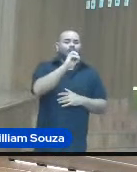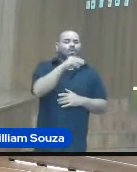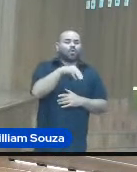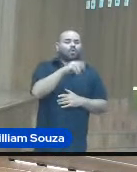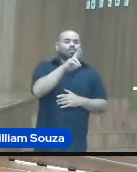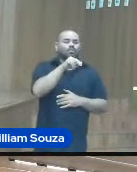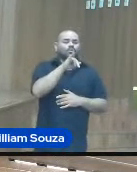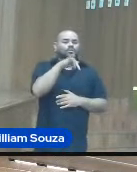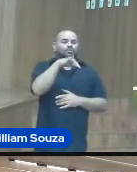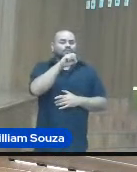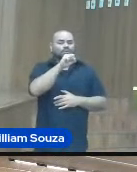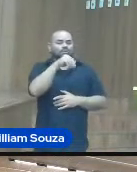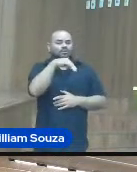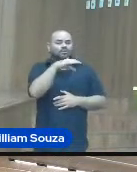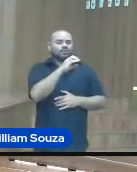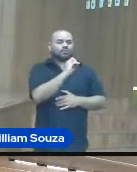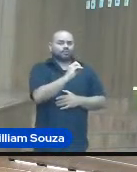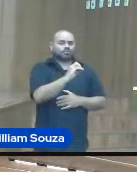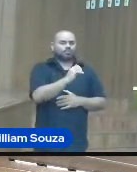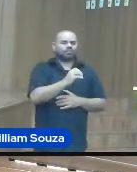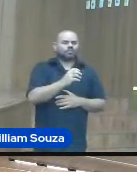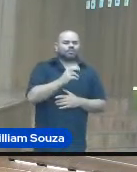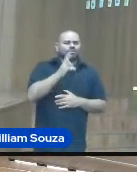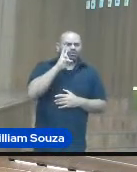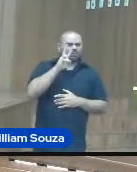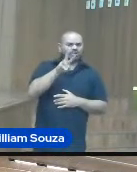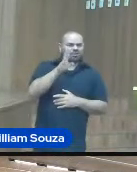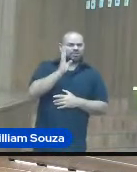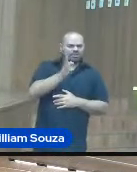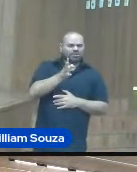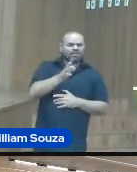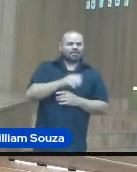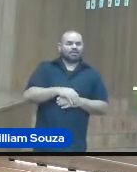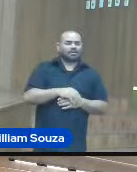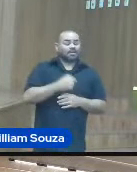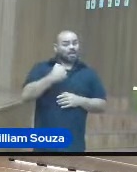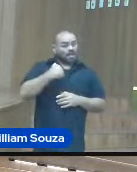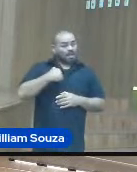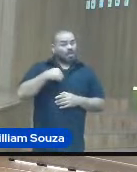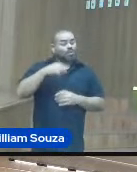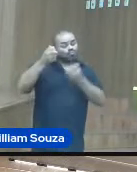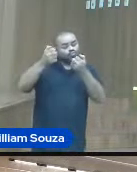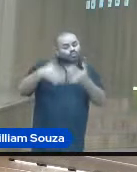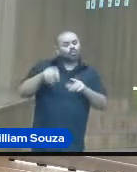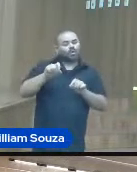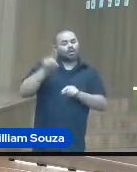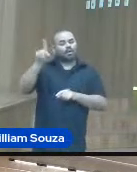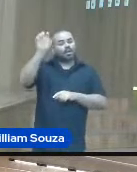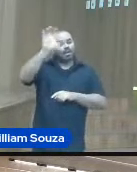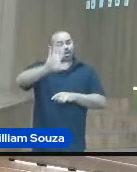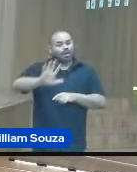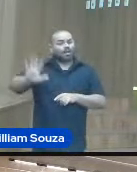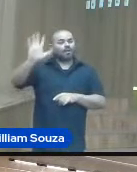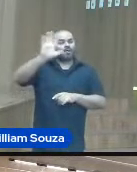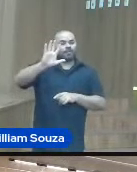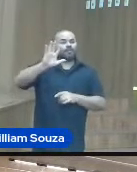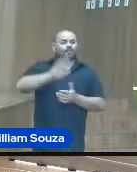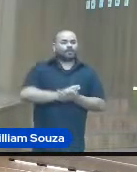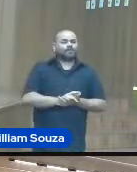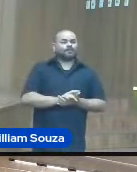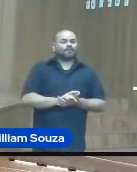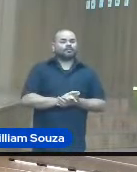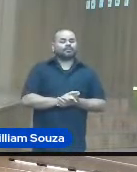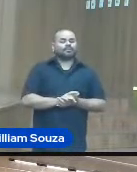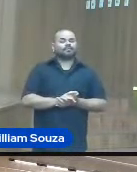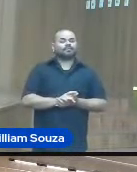Então, não sei se vocês já viram isso. Eu tô falando da Europa, tá? É inacreditável, né? Como